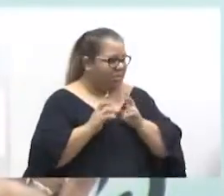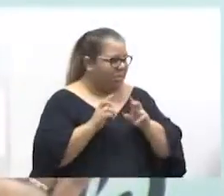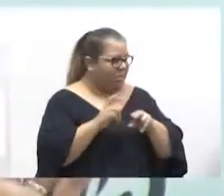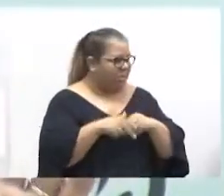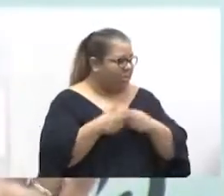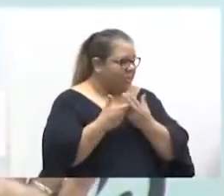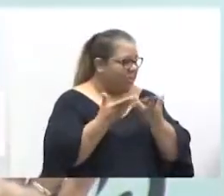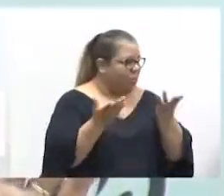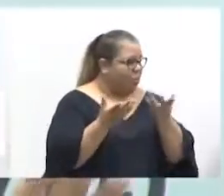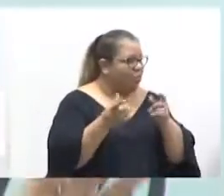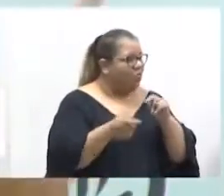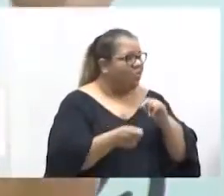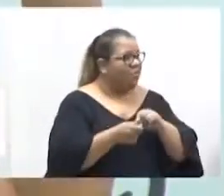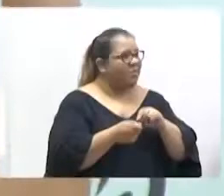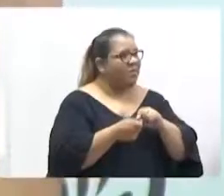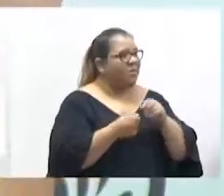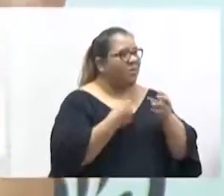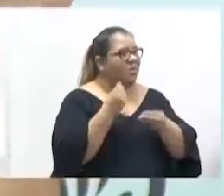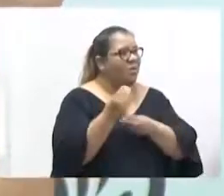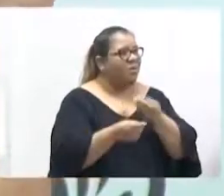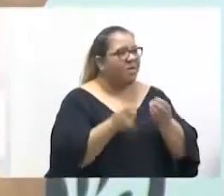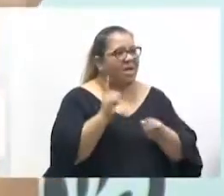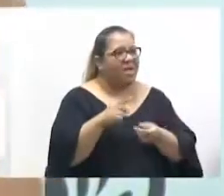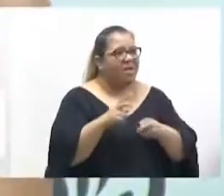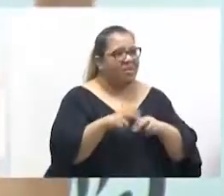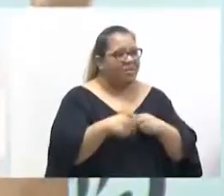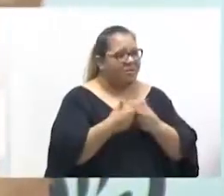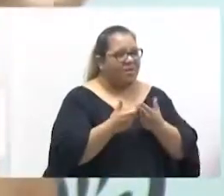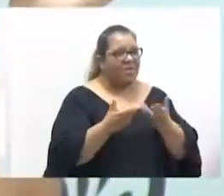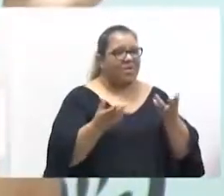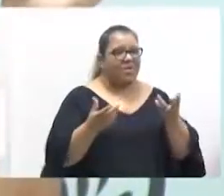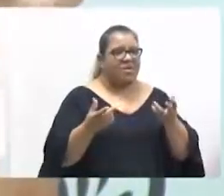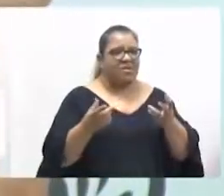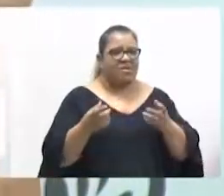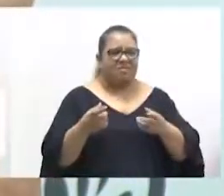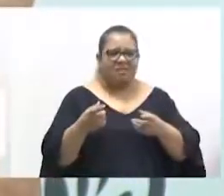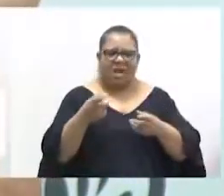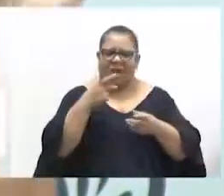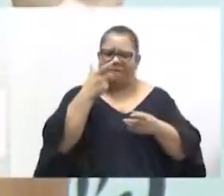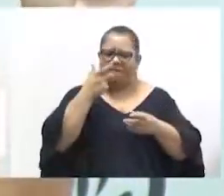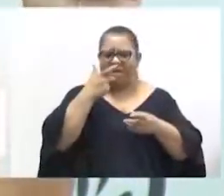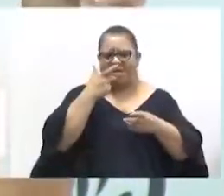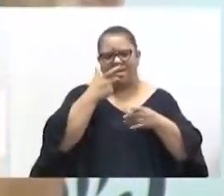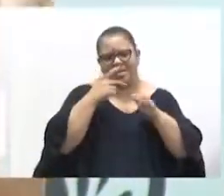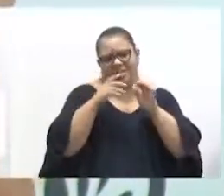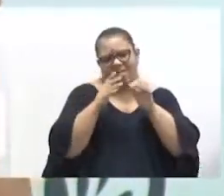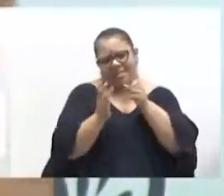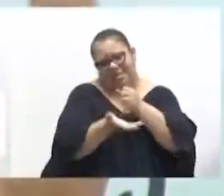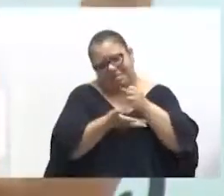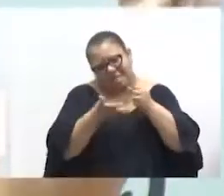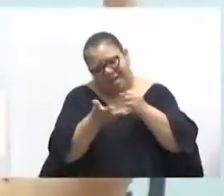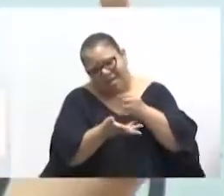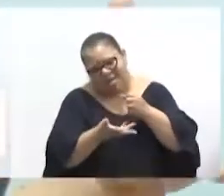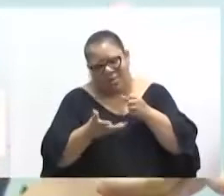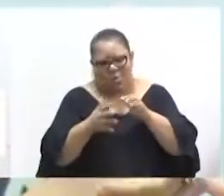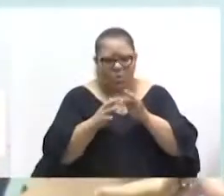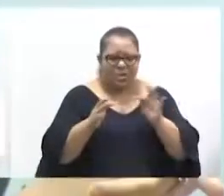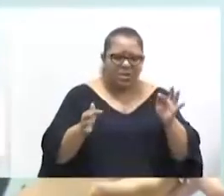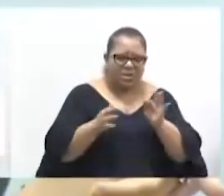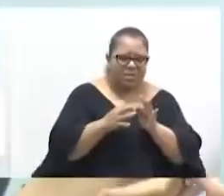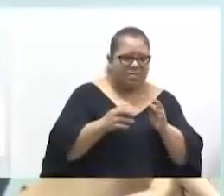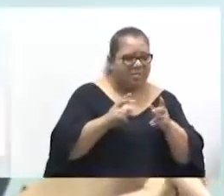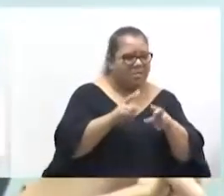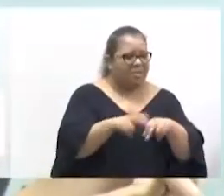feito? Existe um pacote, vamos falar assim de uma forma bem simplista, um pacote de recurso